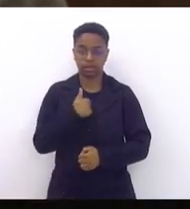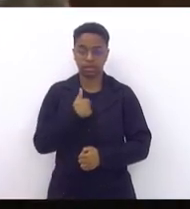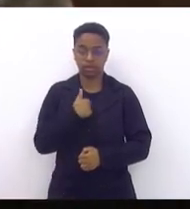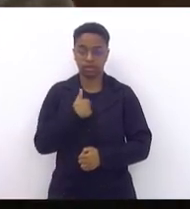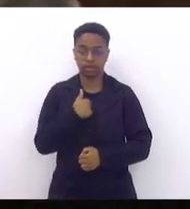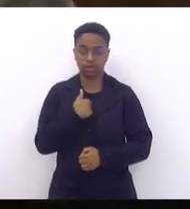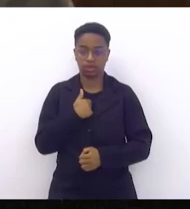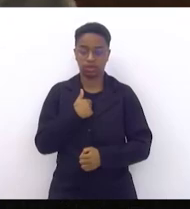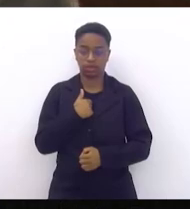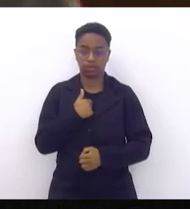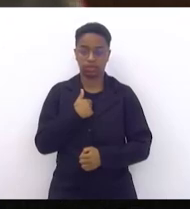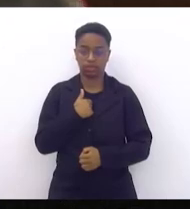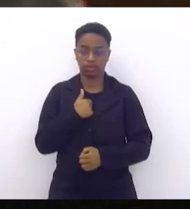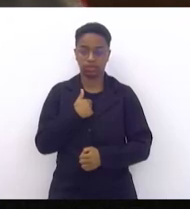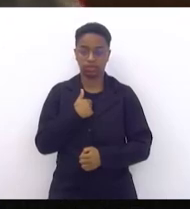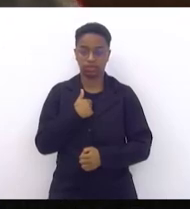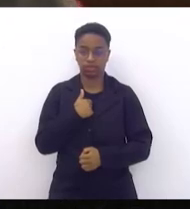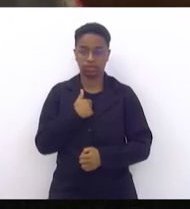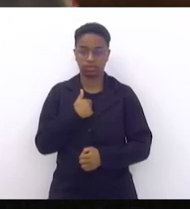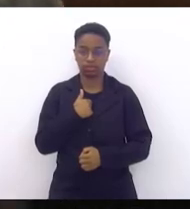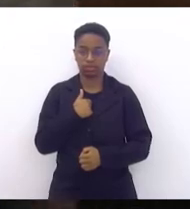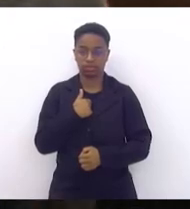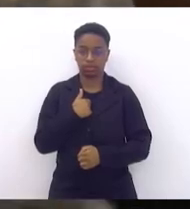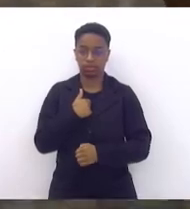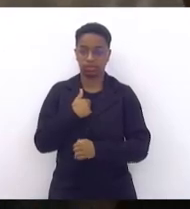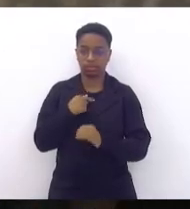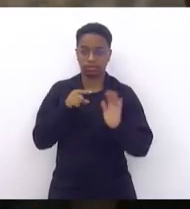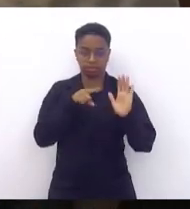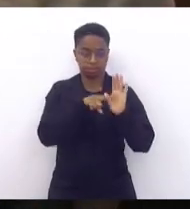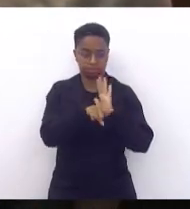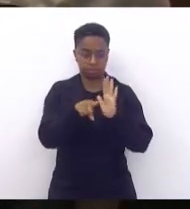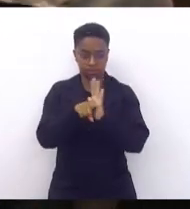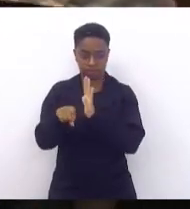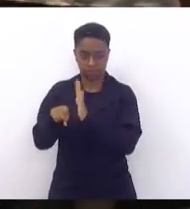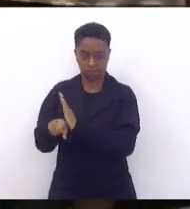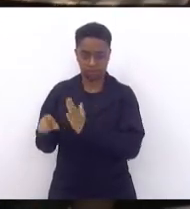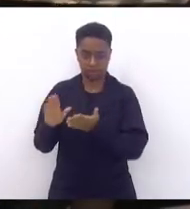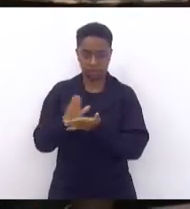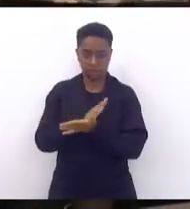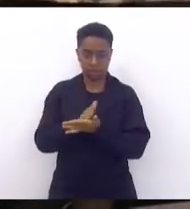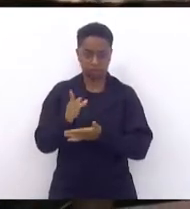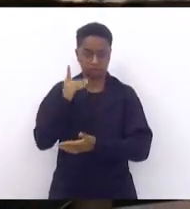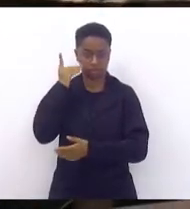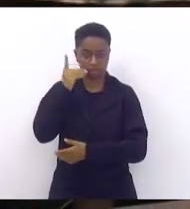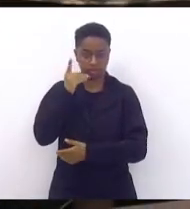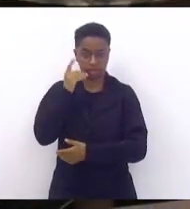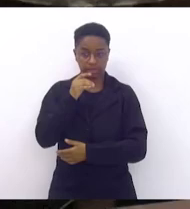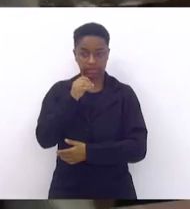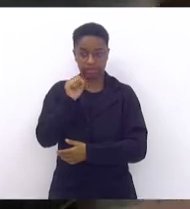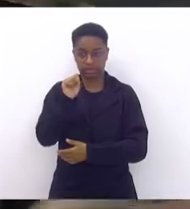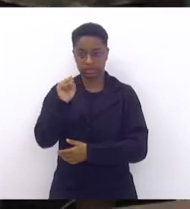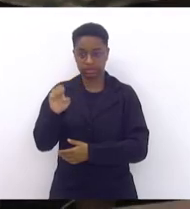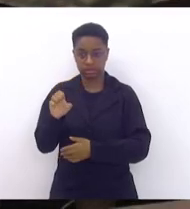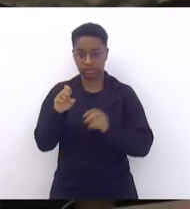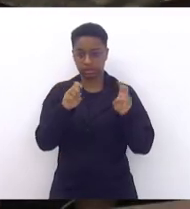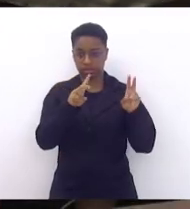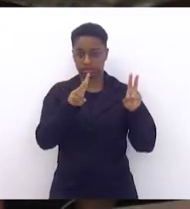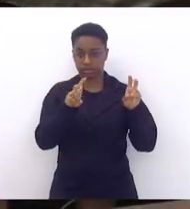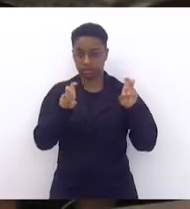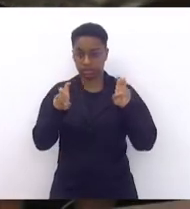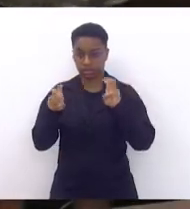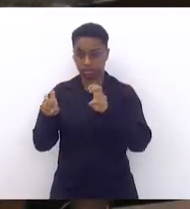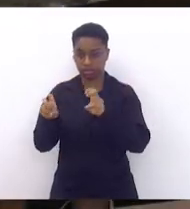liberdade de fazer uma consulta aos colegas se este assunto já